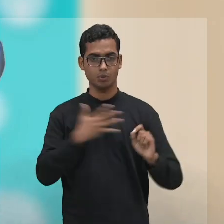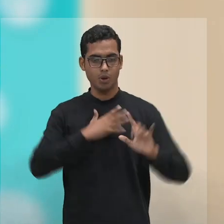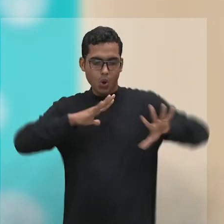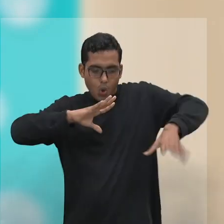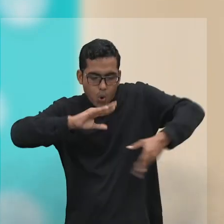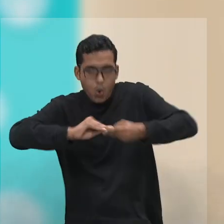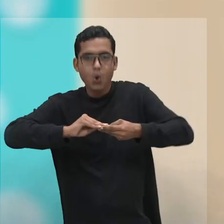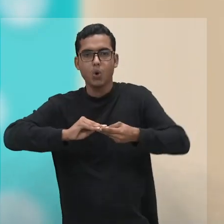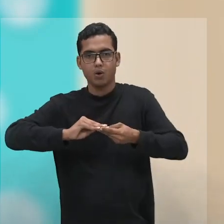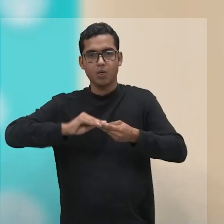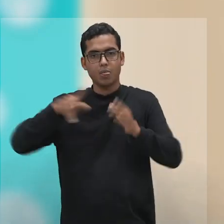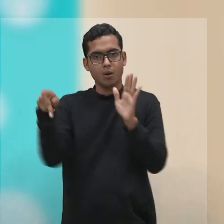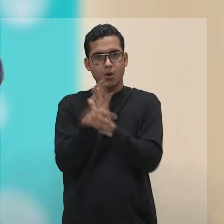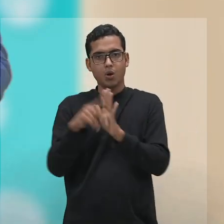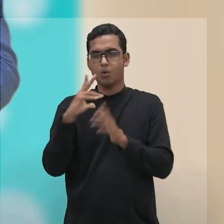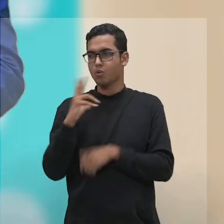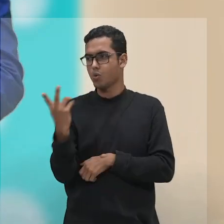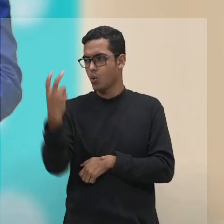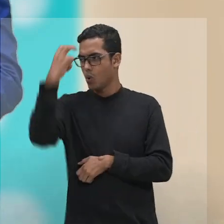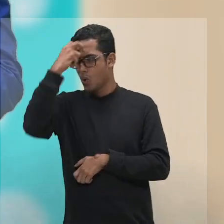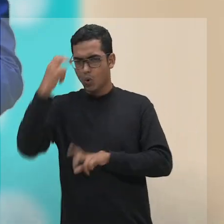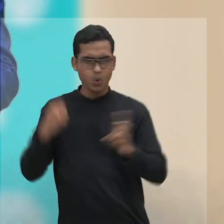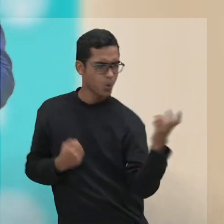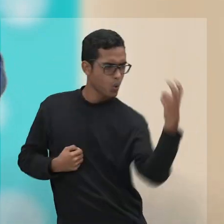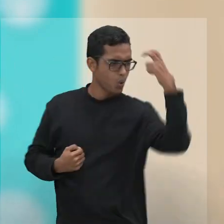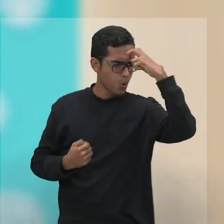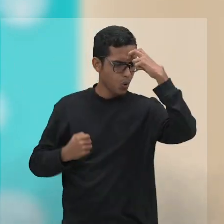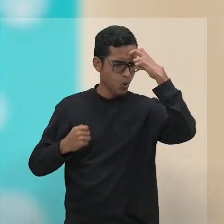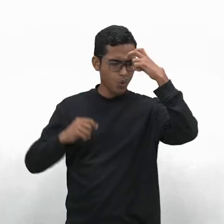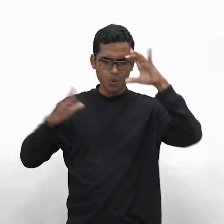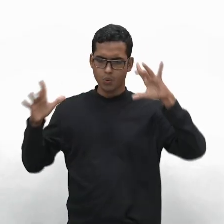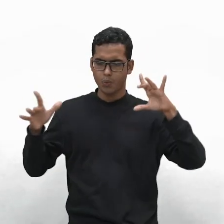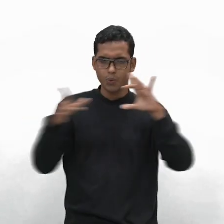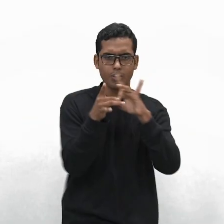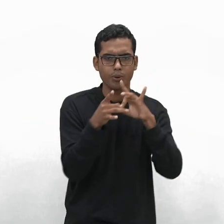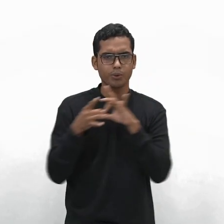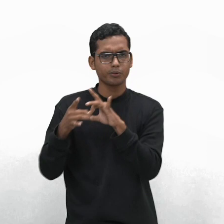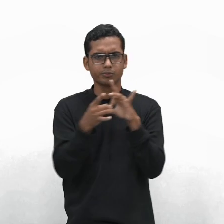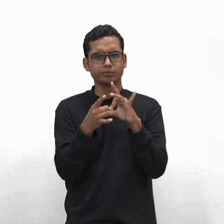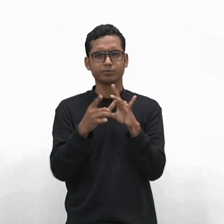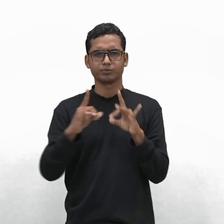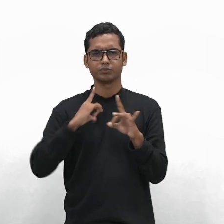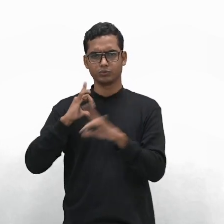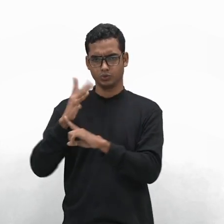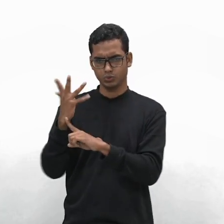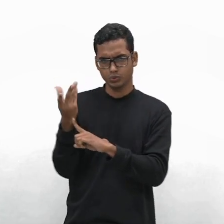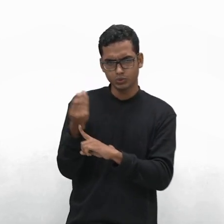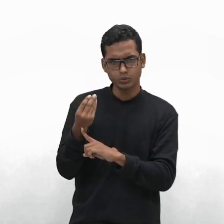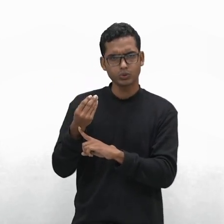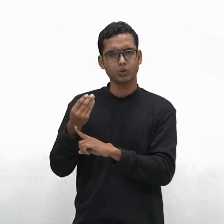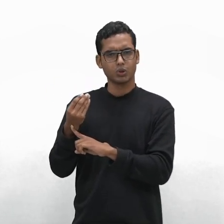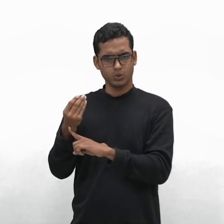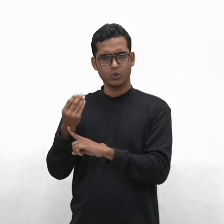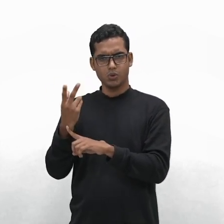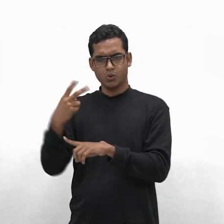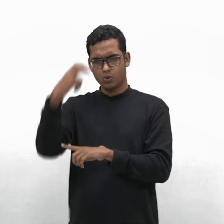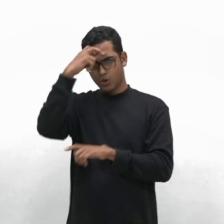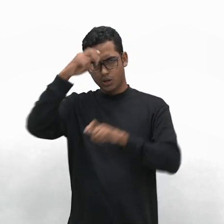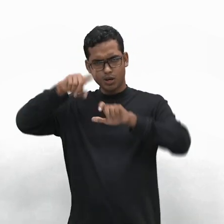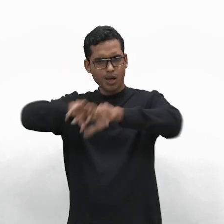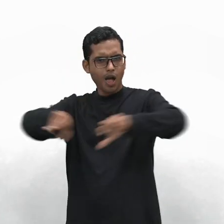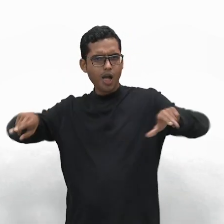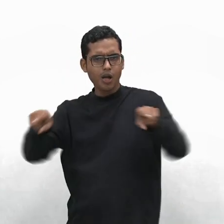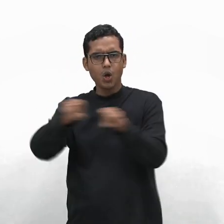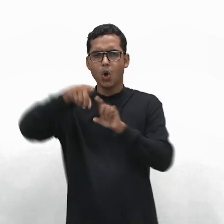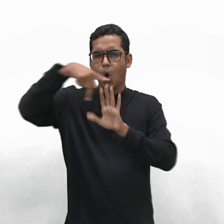colaboração intercultural. Então, essas colaborações interculturais envolvem artistas de diferentes origens, culturas